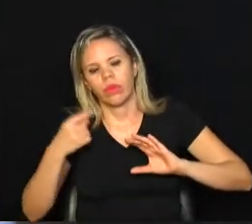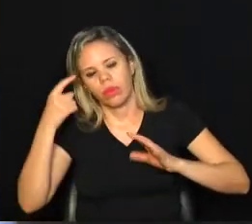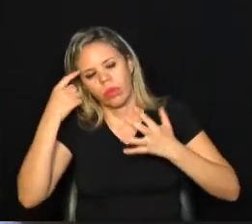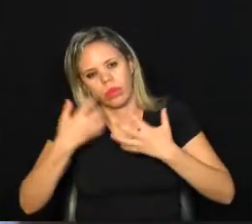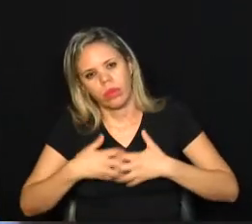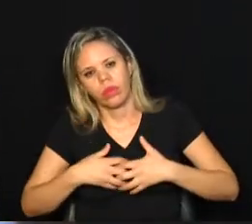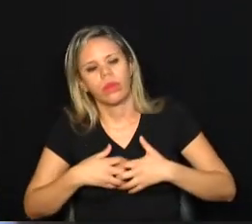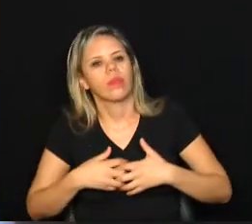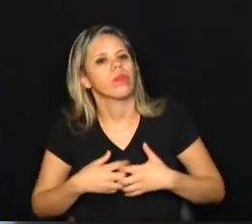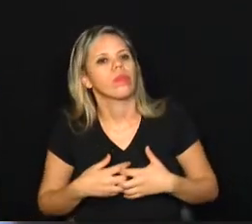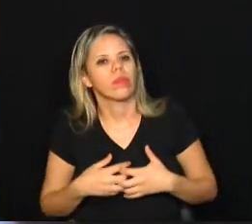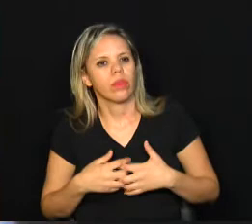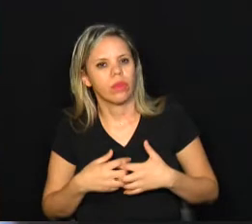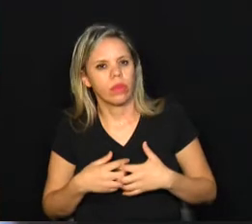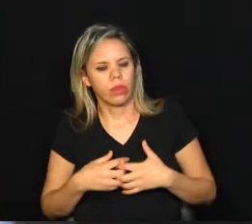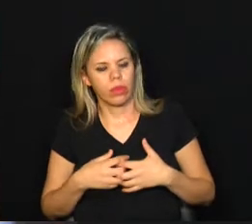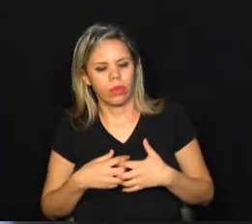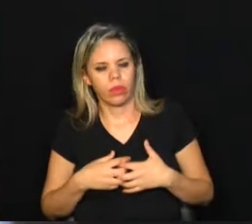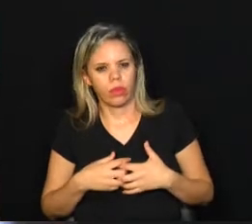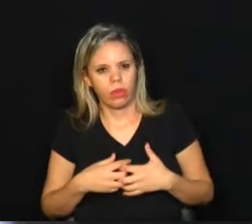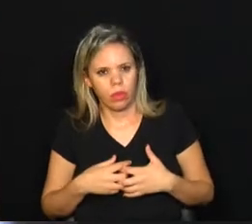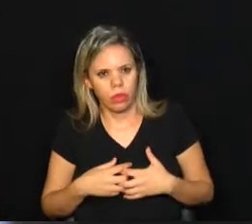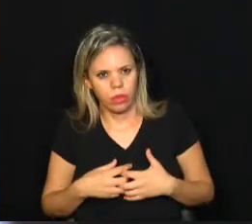pensar com a ajuda